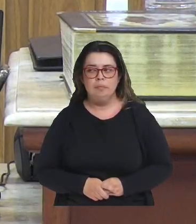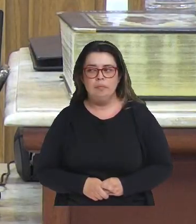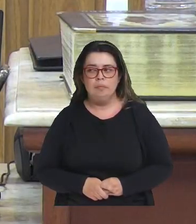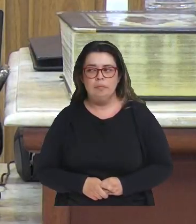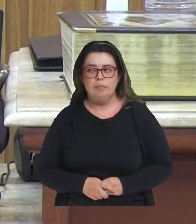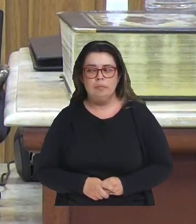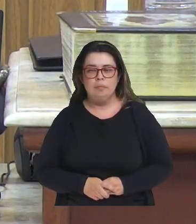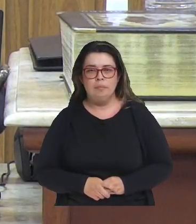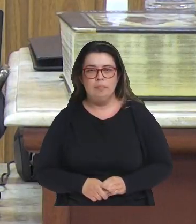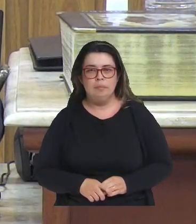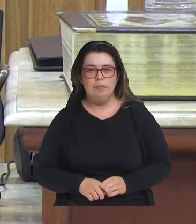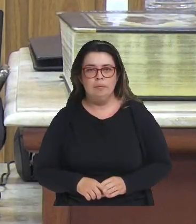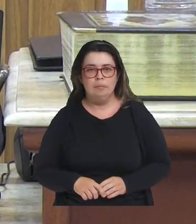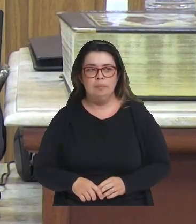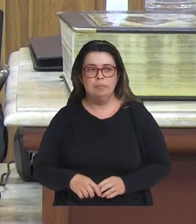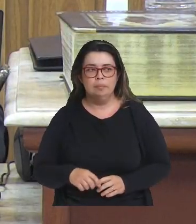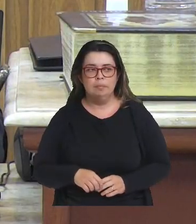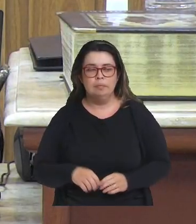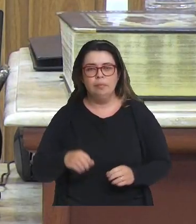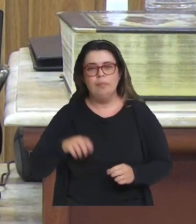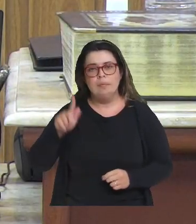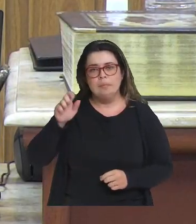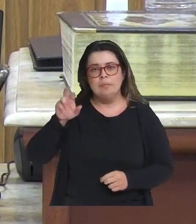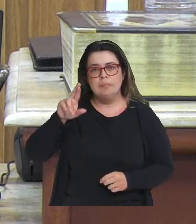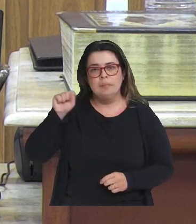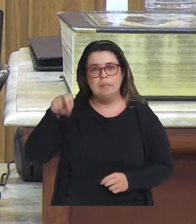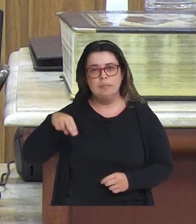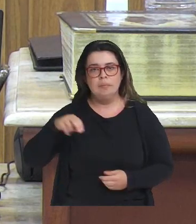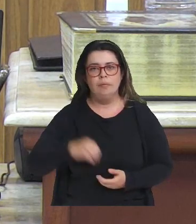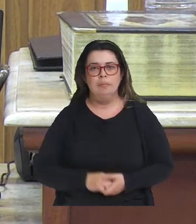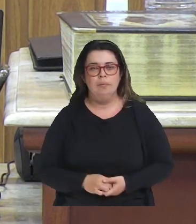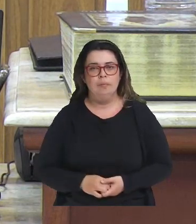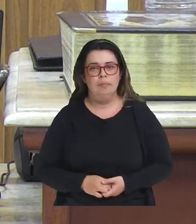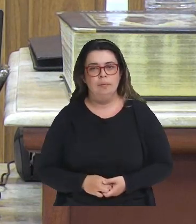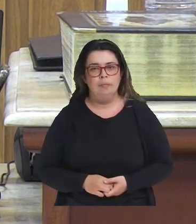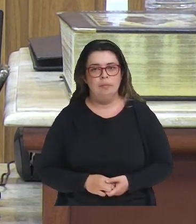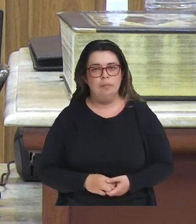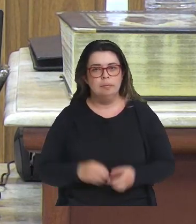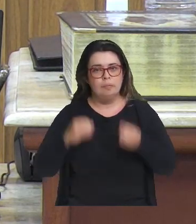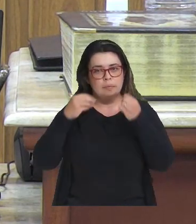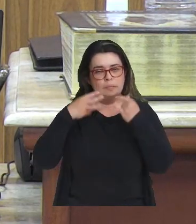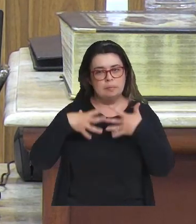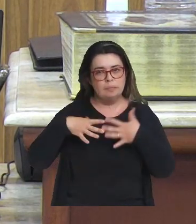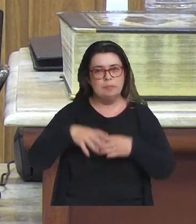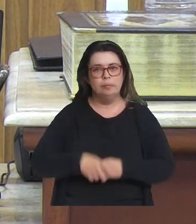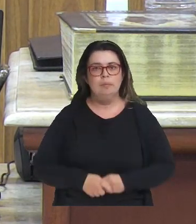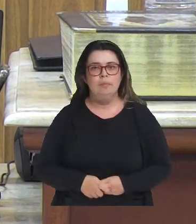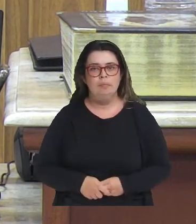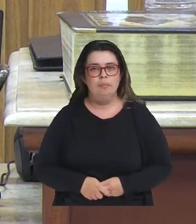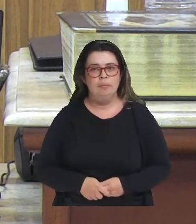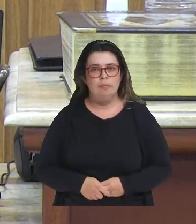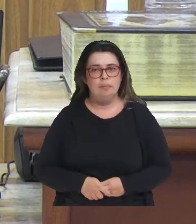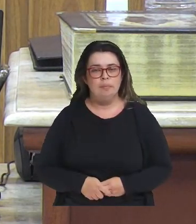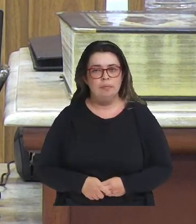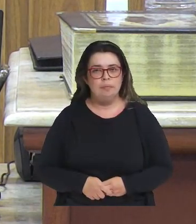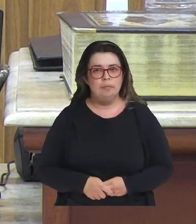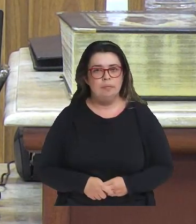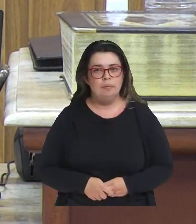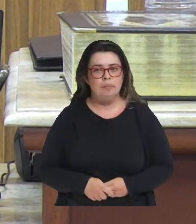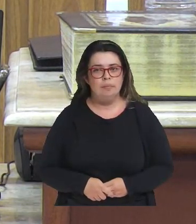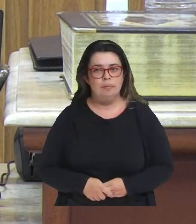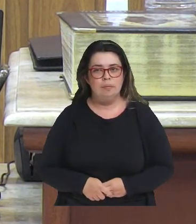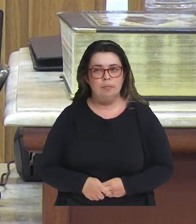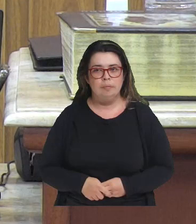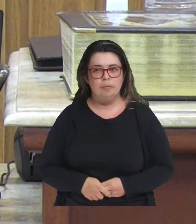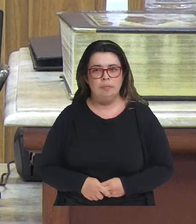Senhor presidente, é mais para esclarecimento à população, para que se destina